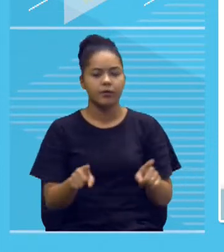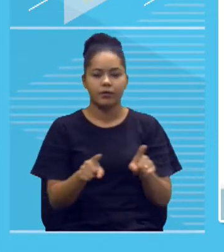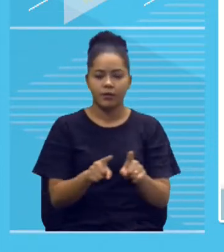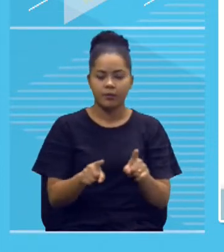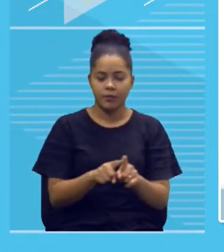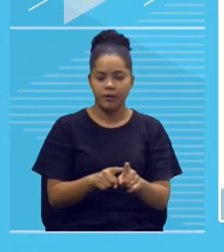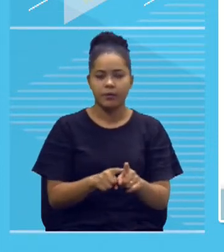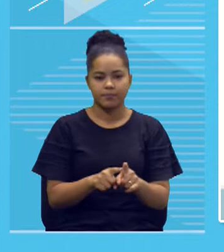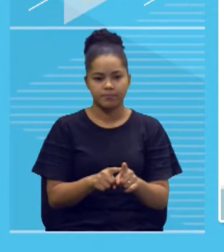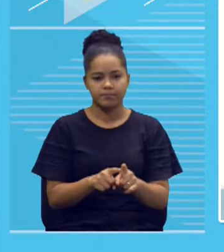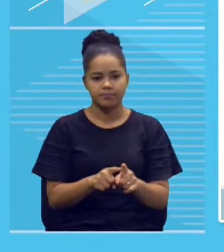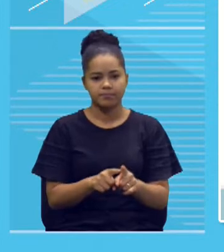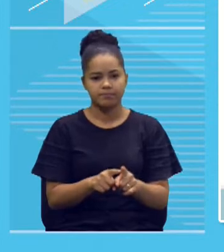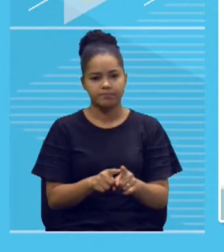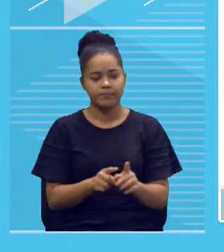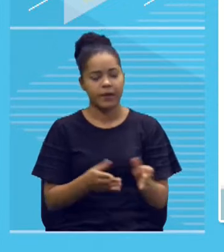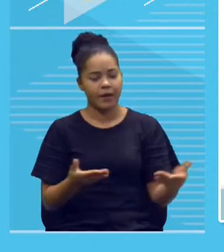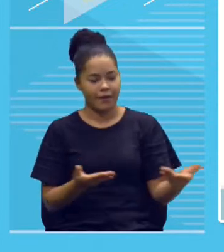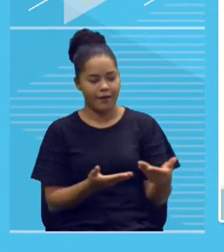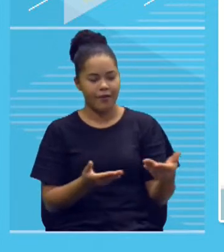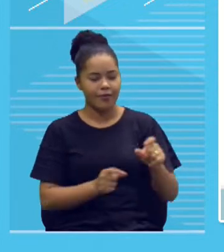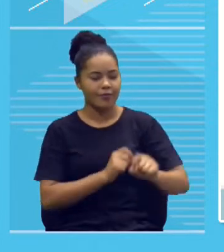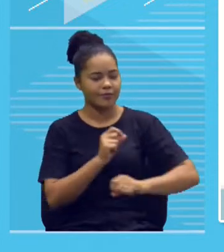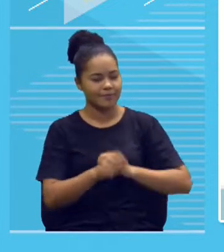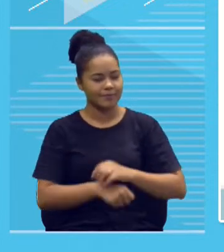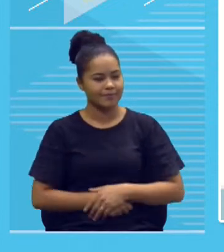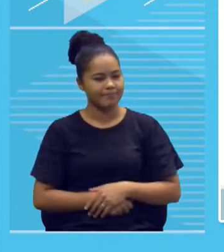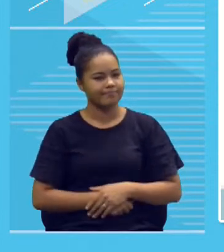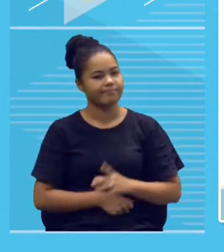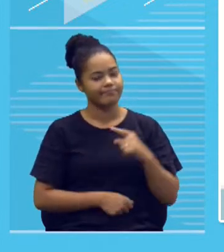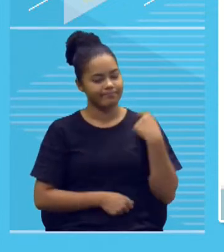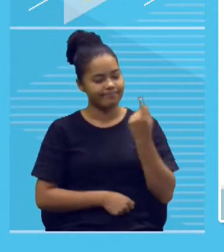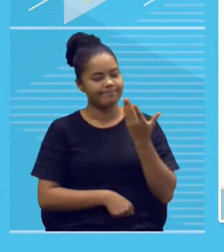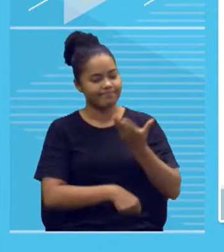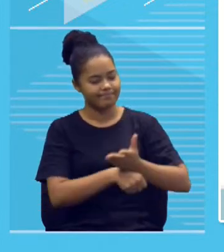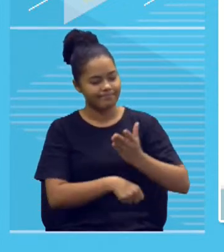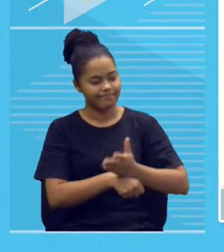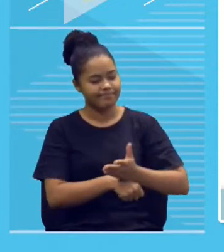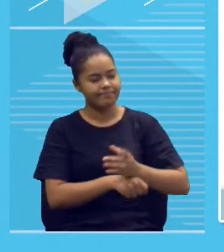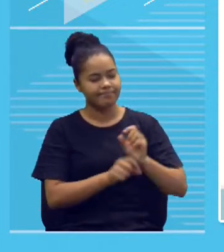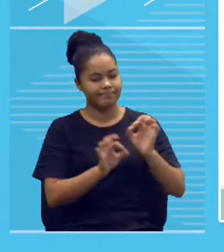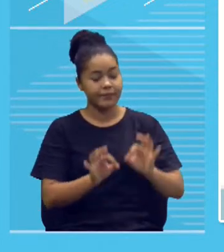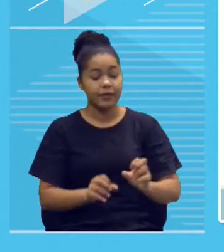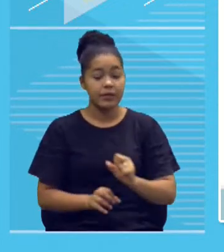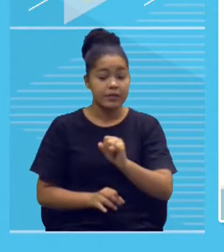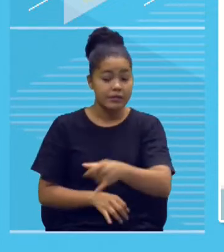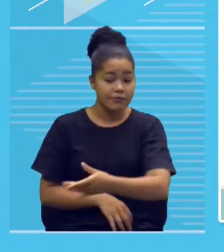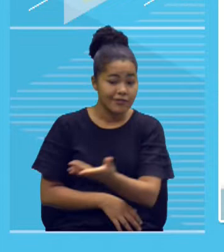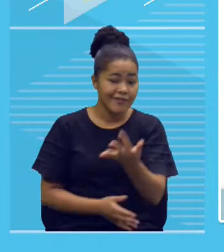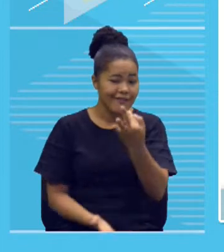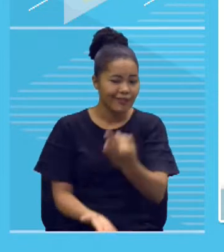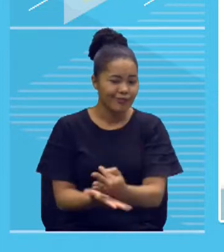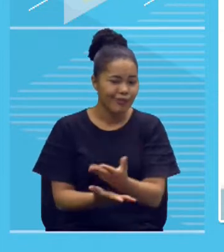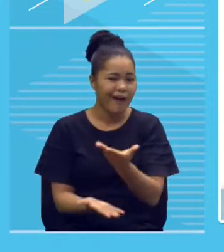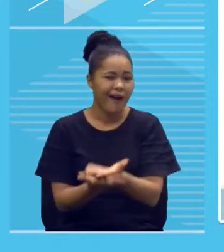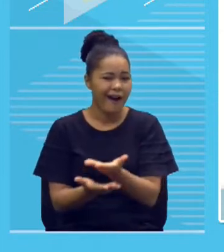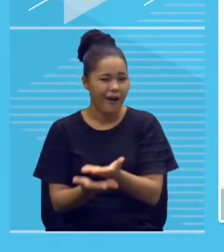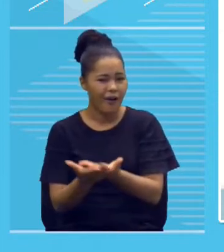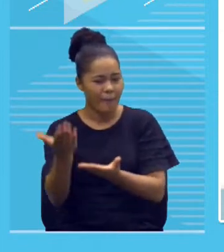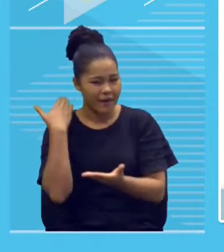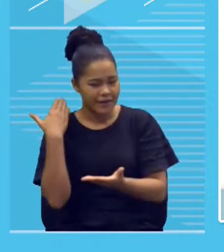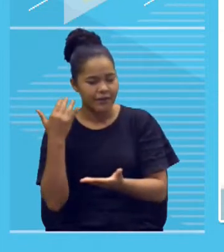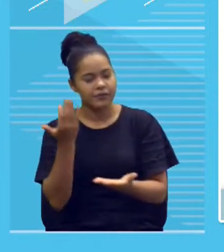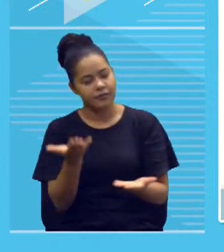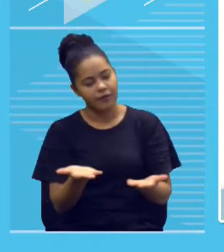que ter alguns cuidados vamos e agora então se você não tava na aula passada aproveita para tirar dúvida e aproveita para fazer a tua